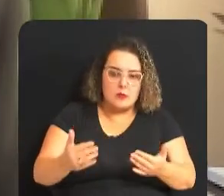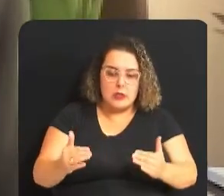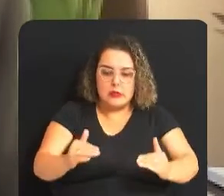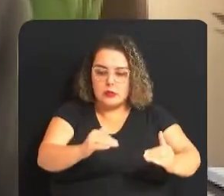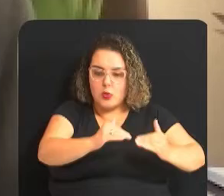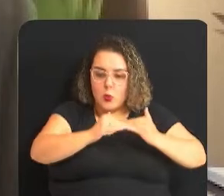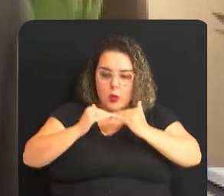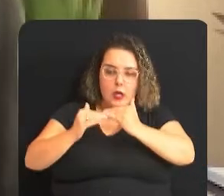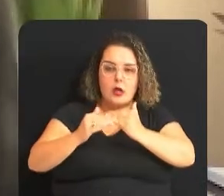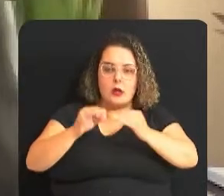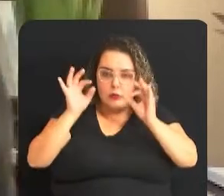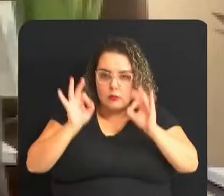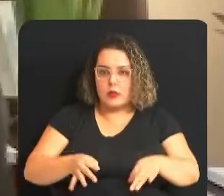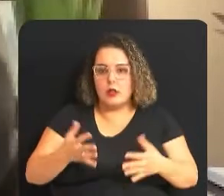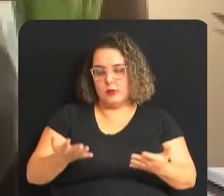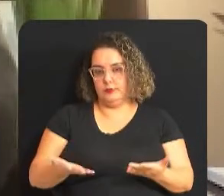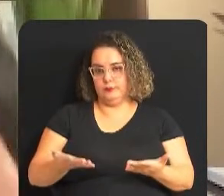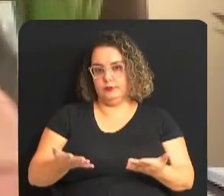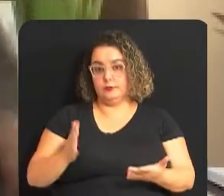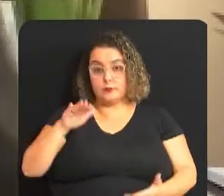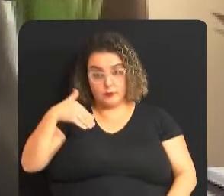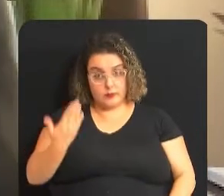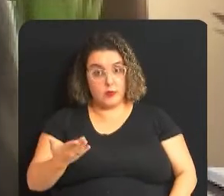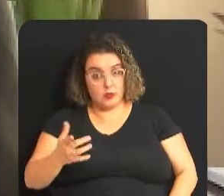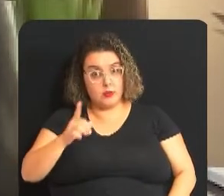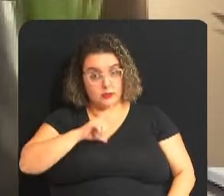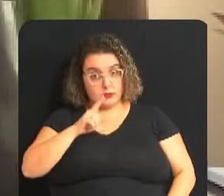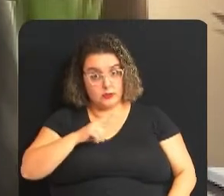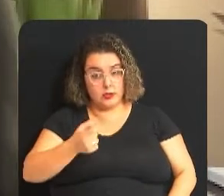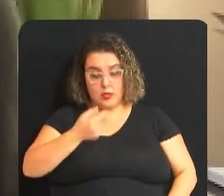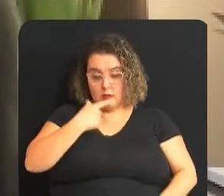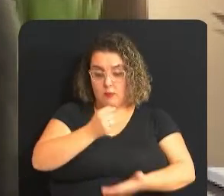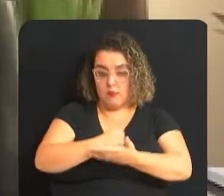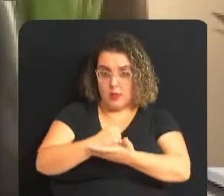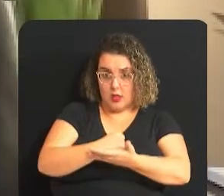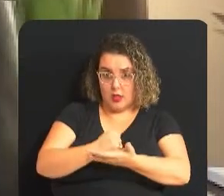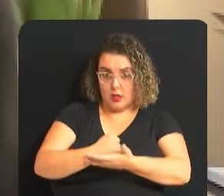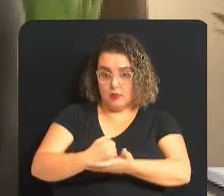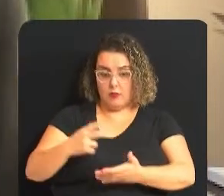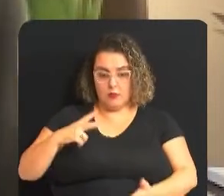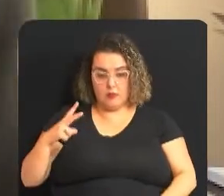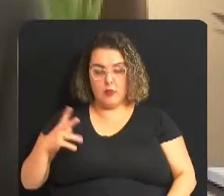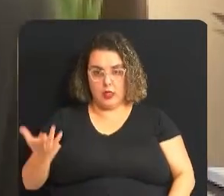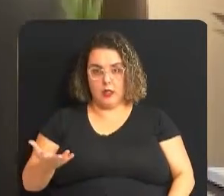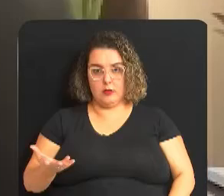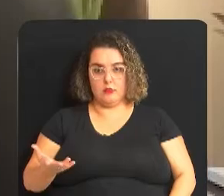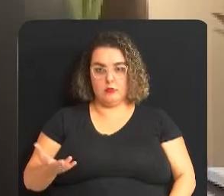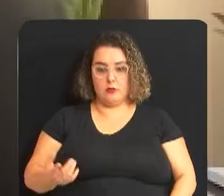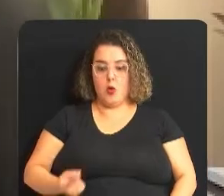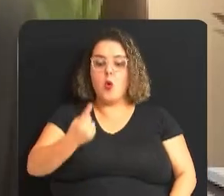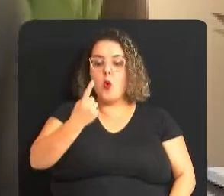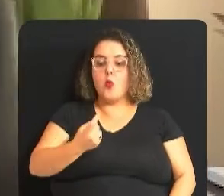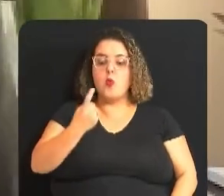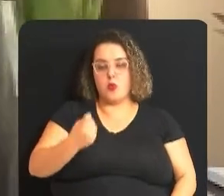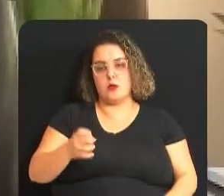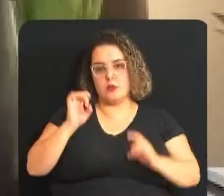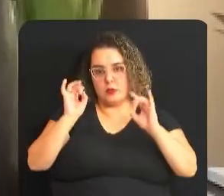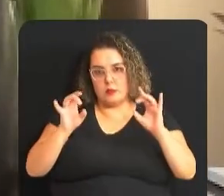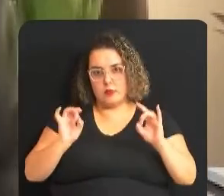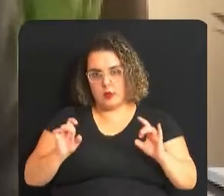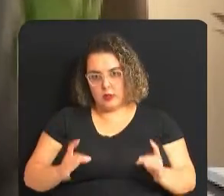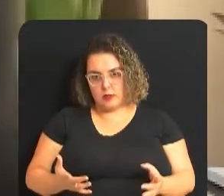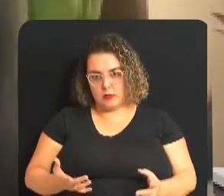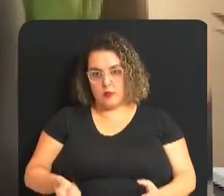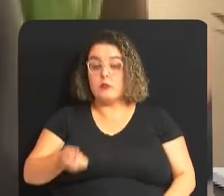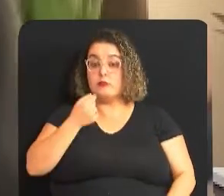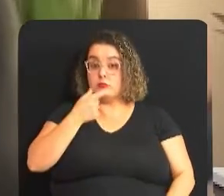equilíbrio exista. Quando você sai querendo tomar remédio por conta própria, ou você foi em apenas um especialista, ele vai dar